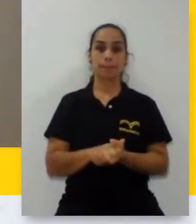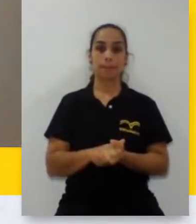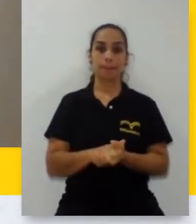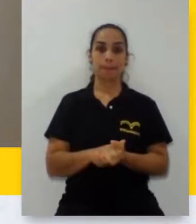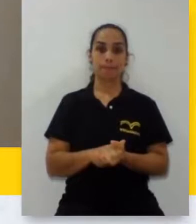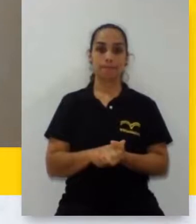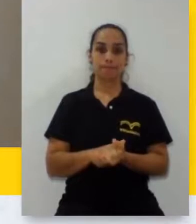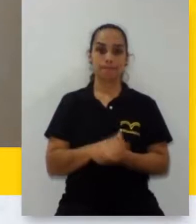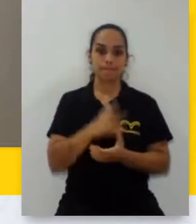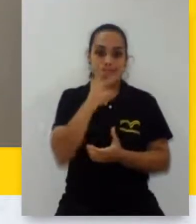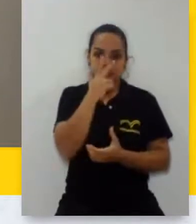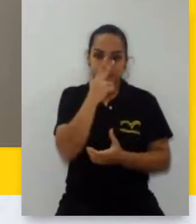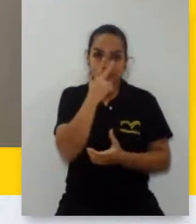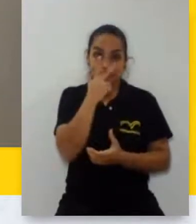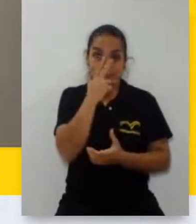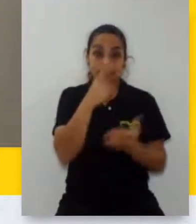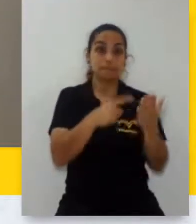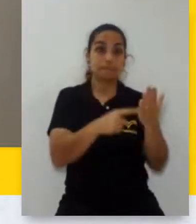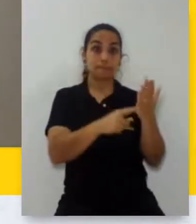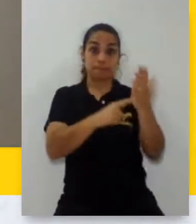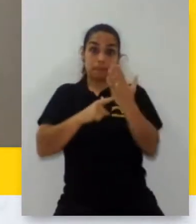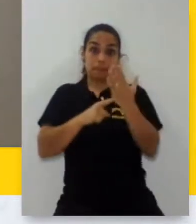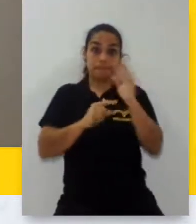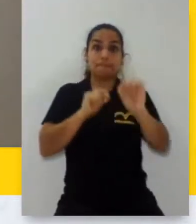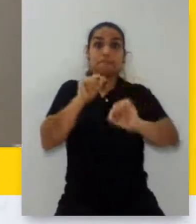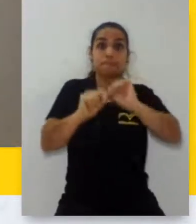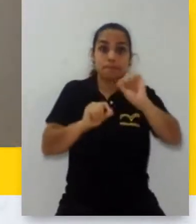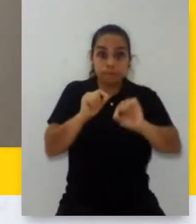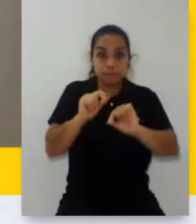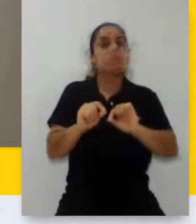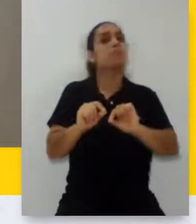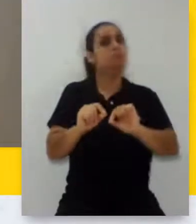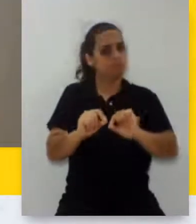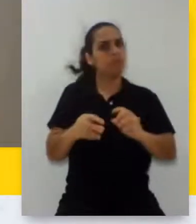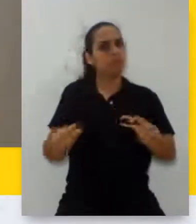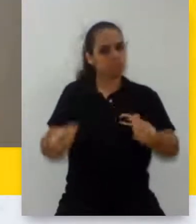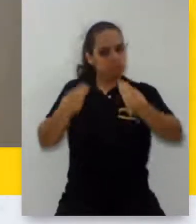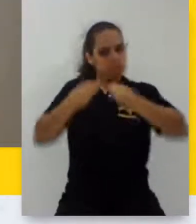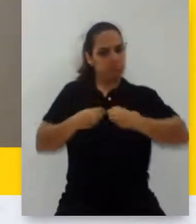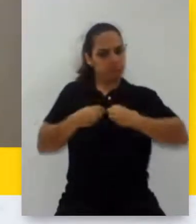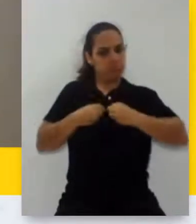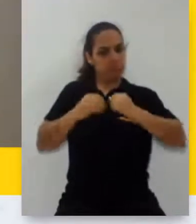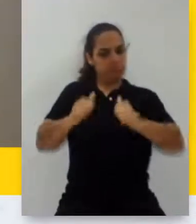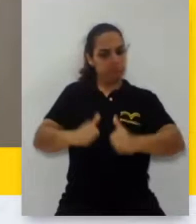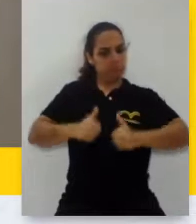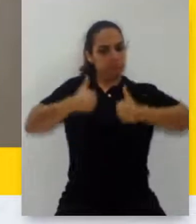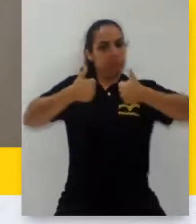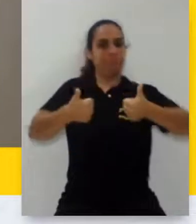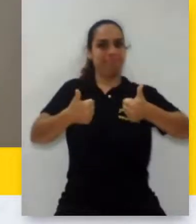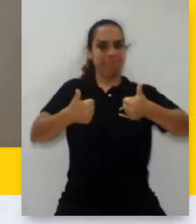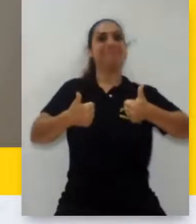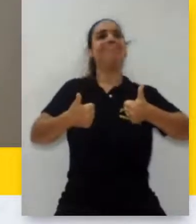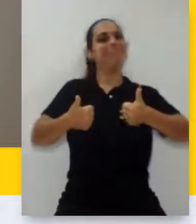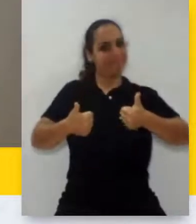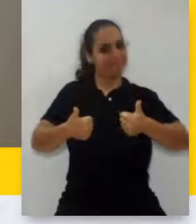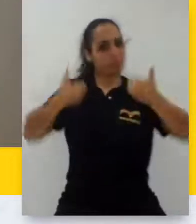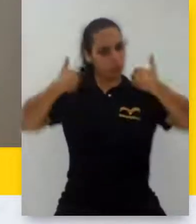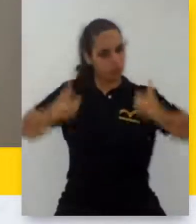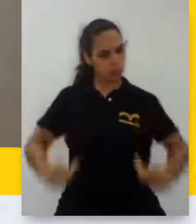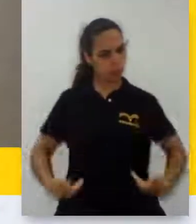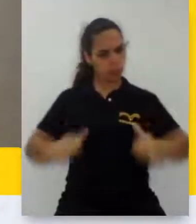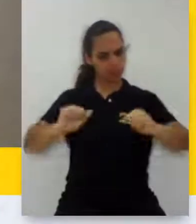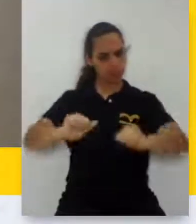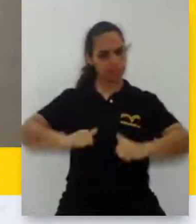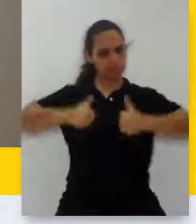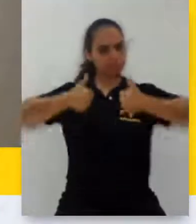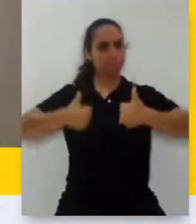mostrou que realmente traz resultados positivos e veio exatamente de encontro a toda a sua fala, professor. Inclusive, nós